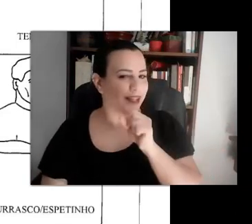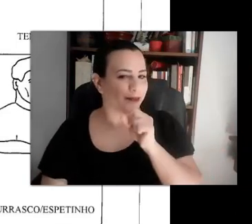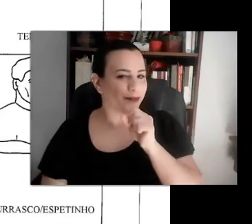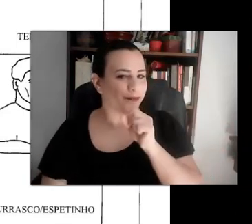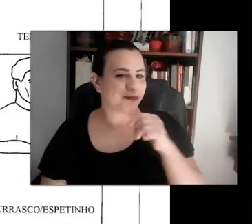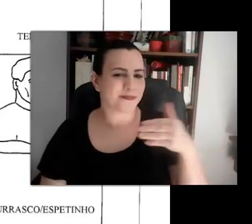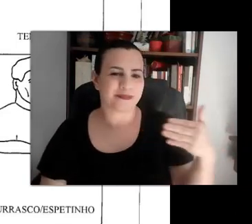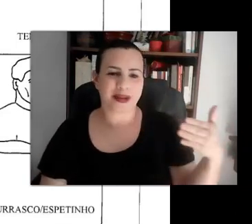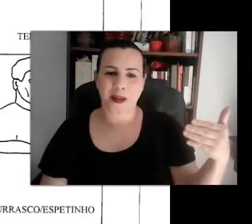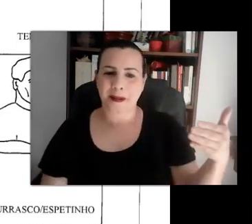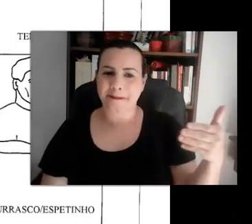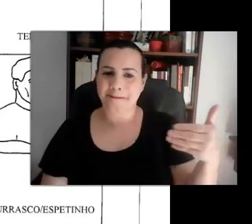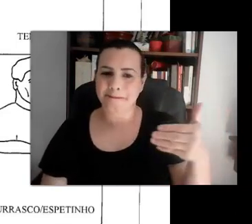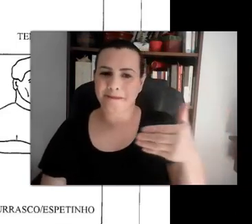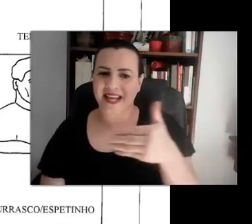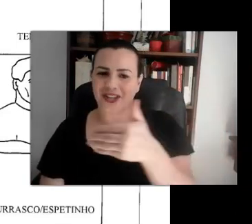Frango.